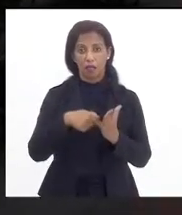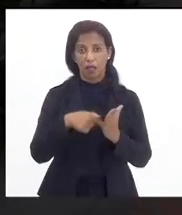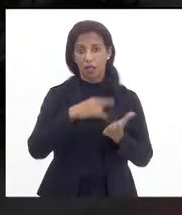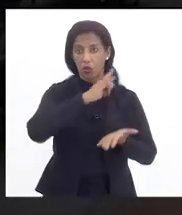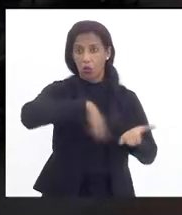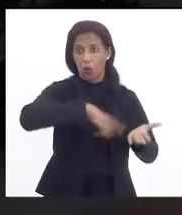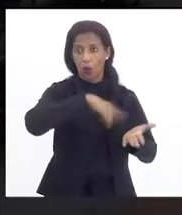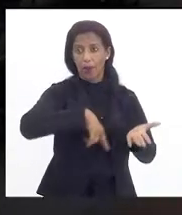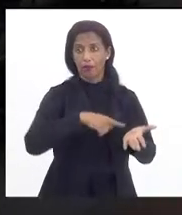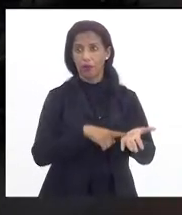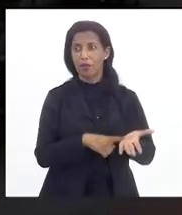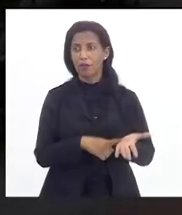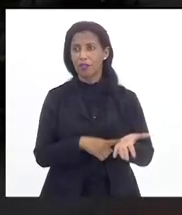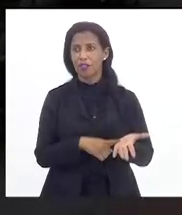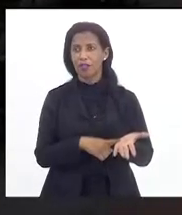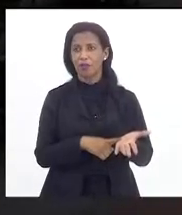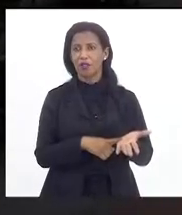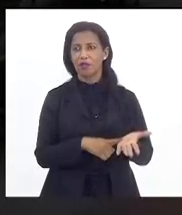querida